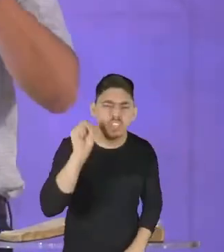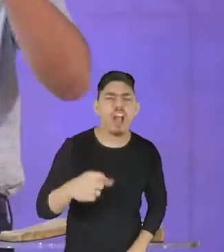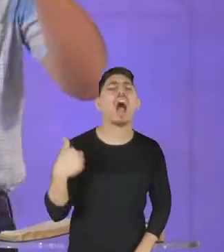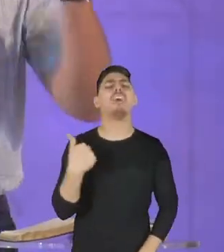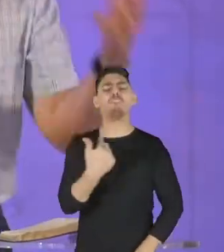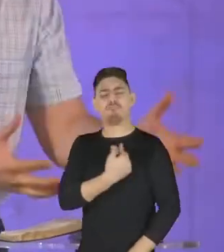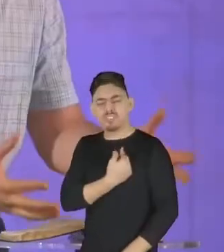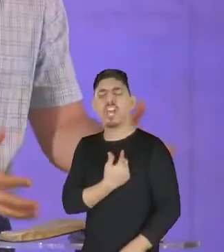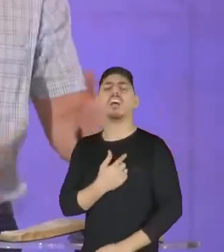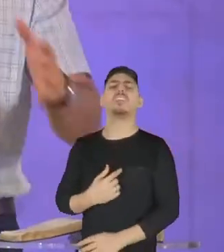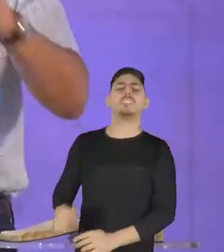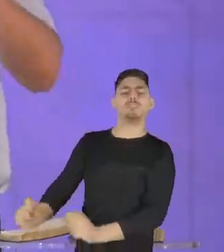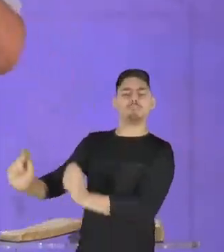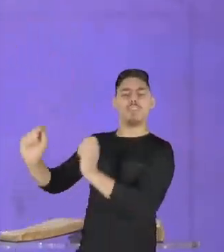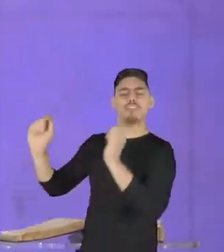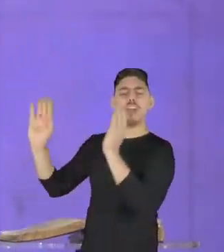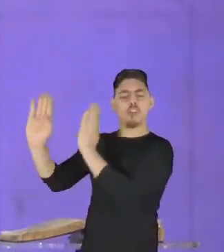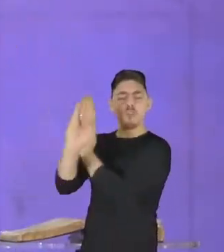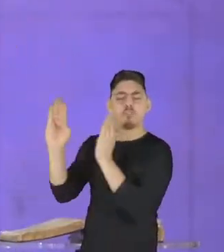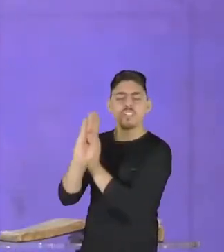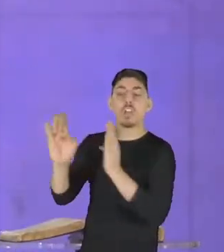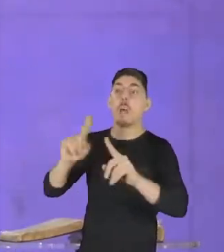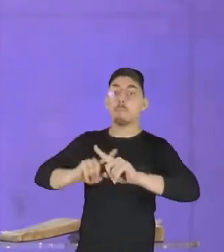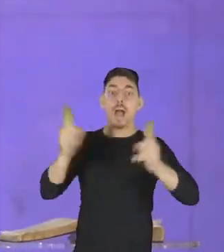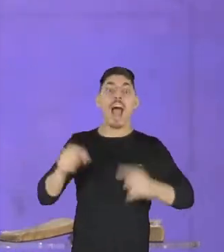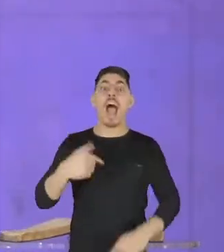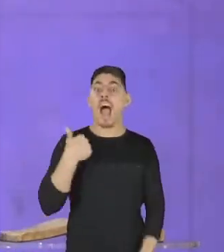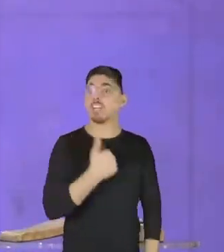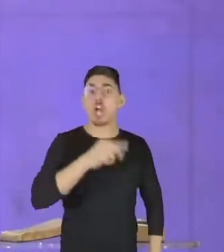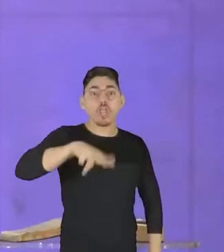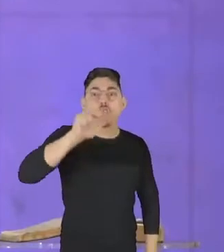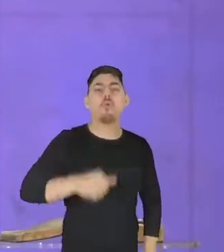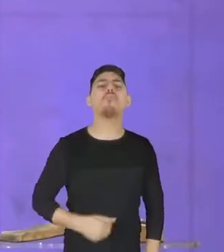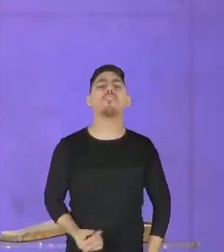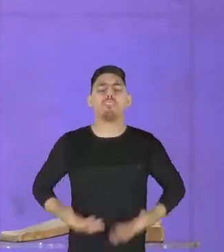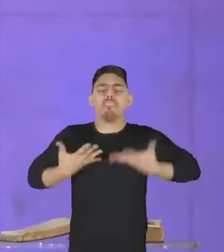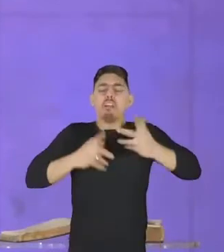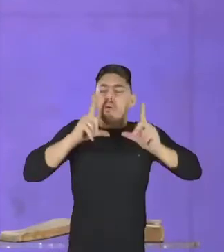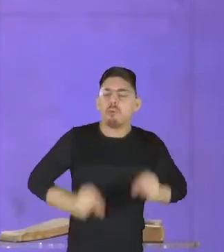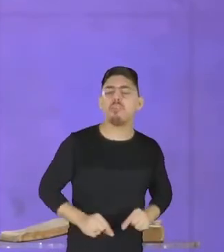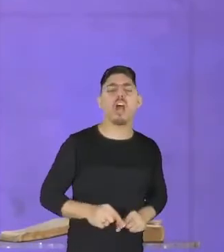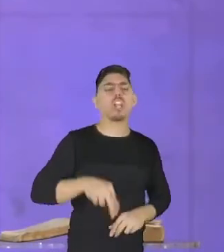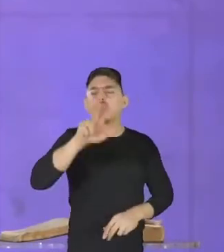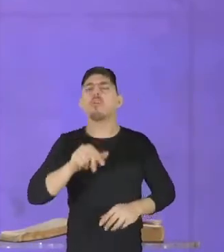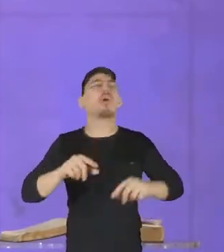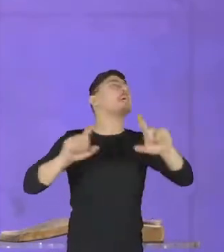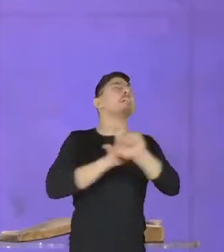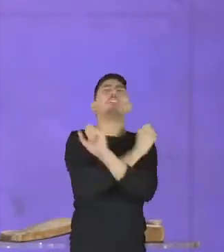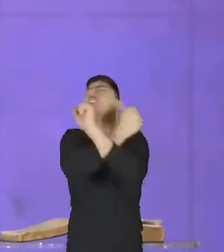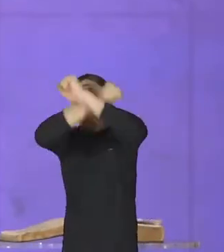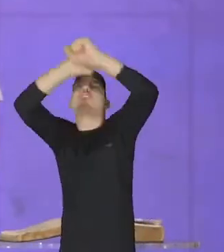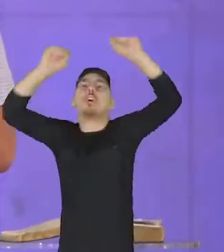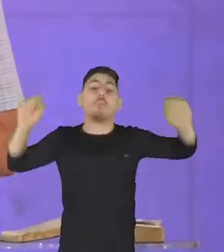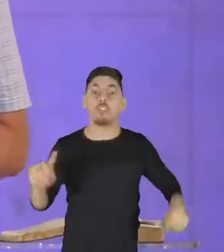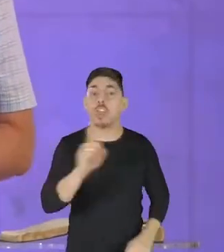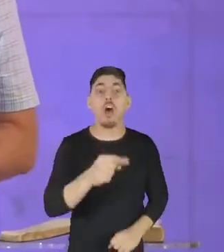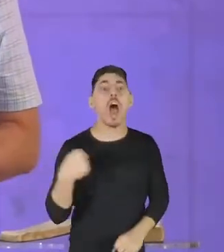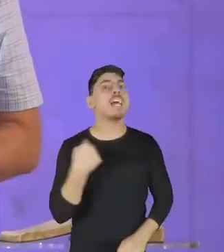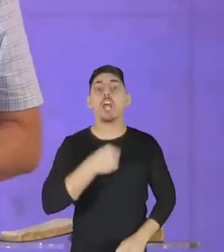nós seremos perseguidos, mas nós jamais ficaremos desanimados, perplexos, nós jamais seremos